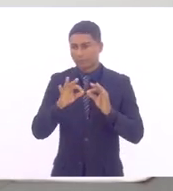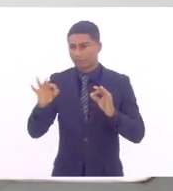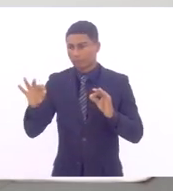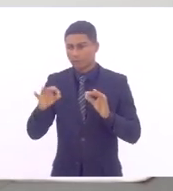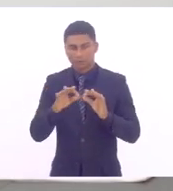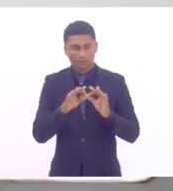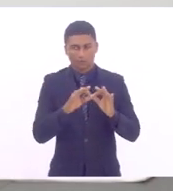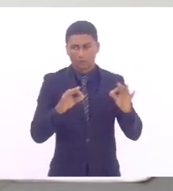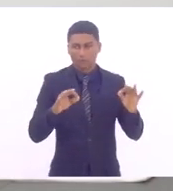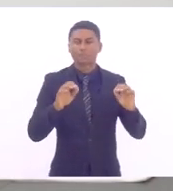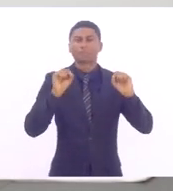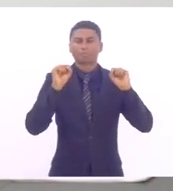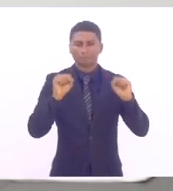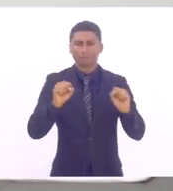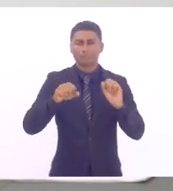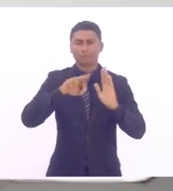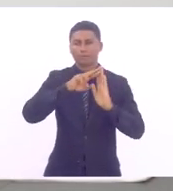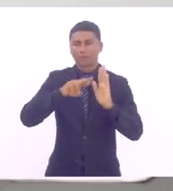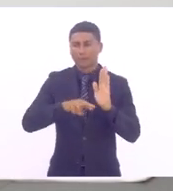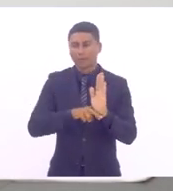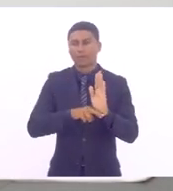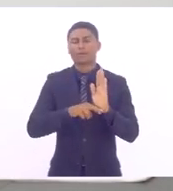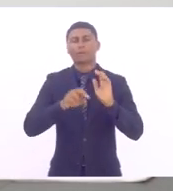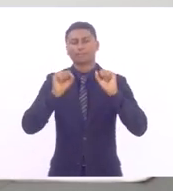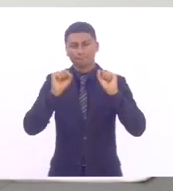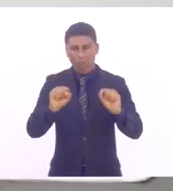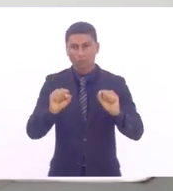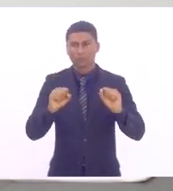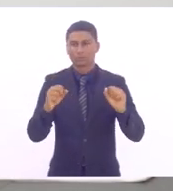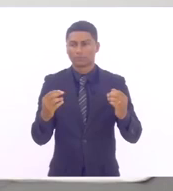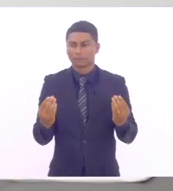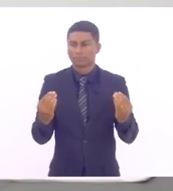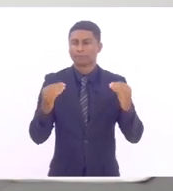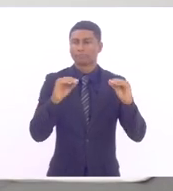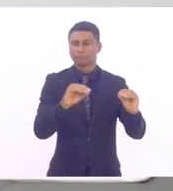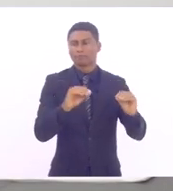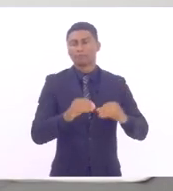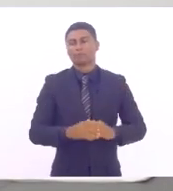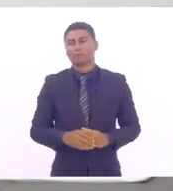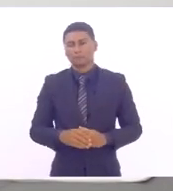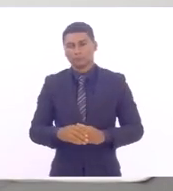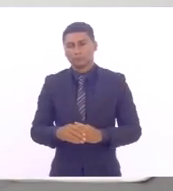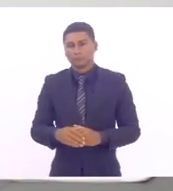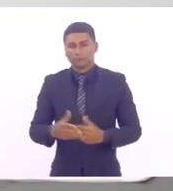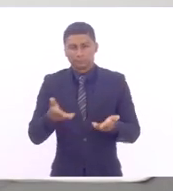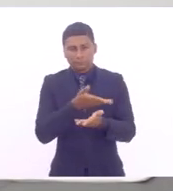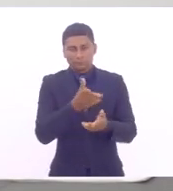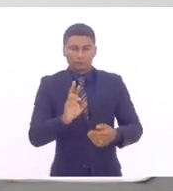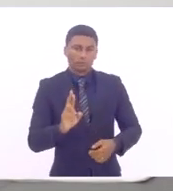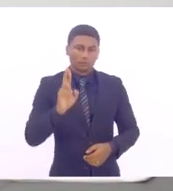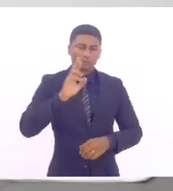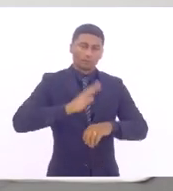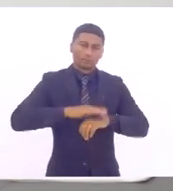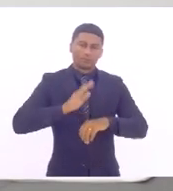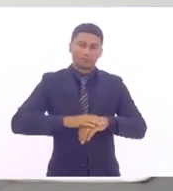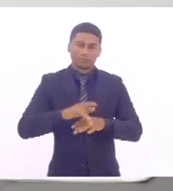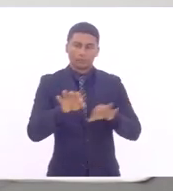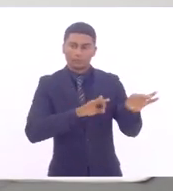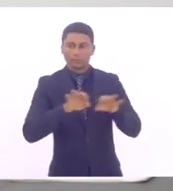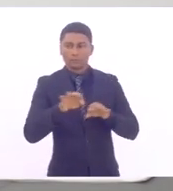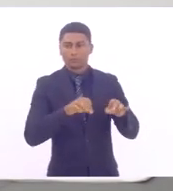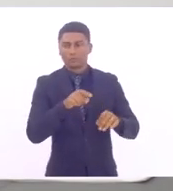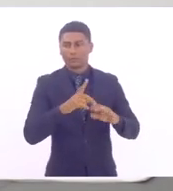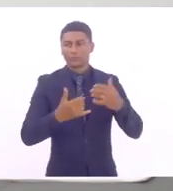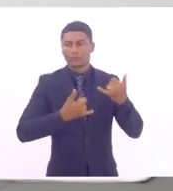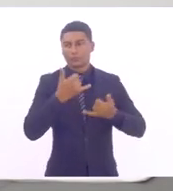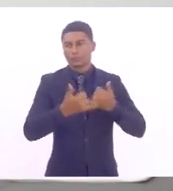estabelecer regras impostas ao particular, no caso, aos responsáveis pela organização do evento. Então, assim,